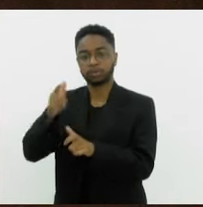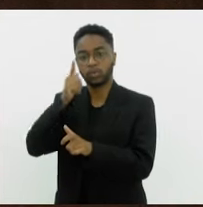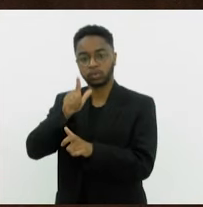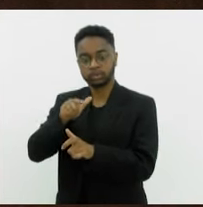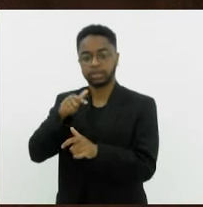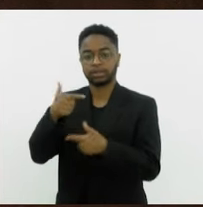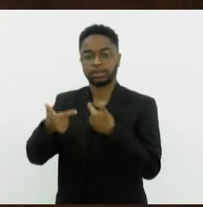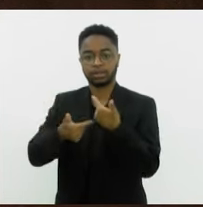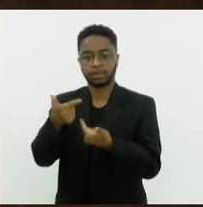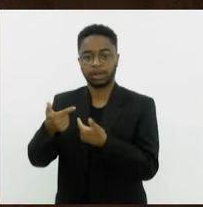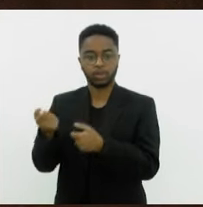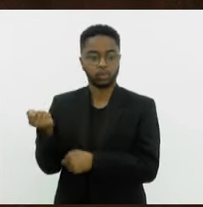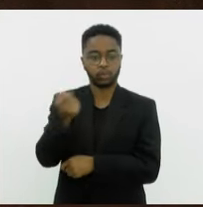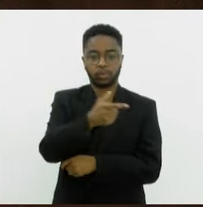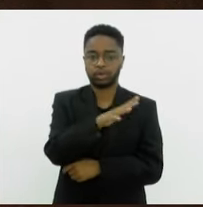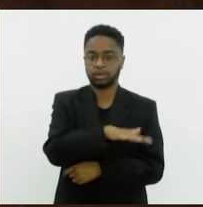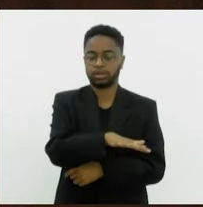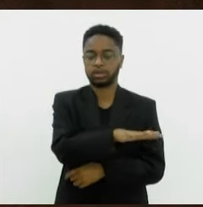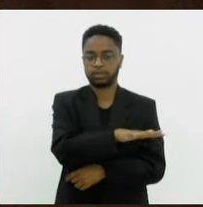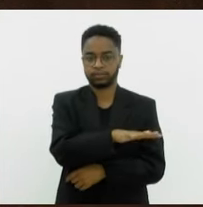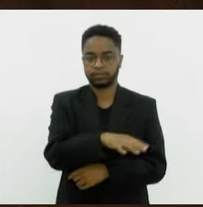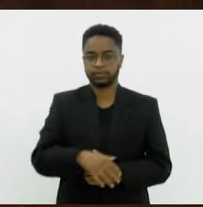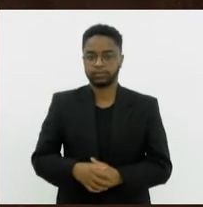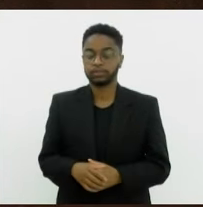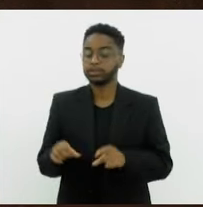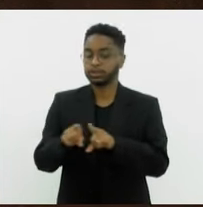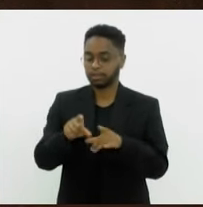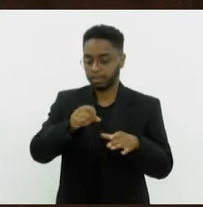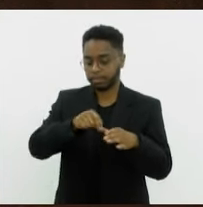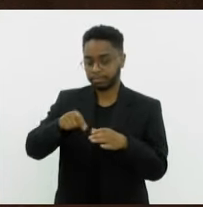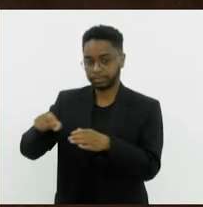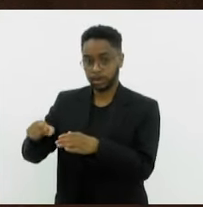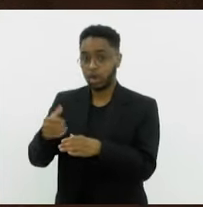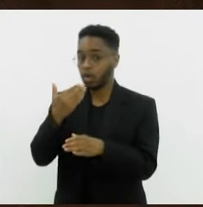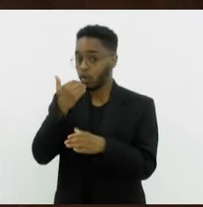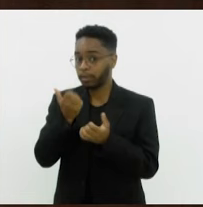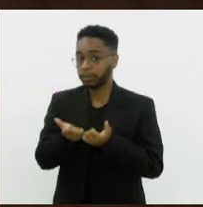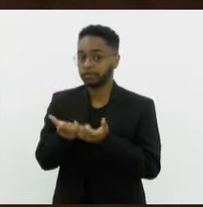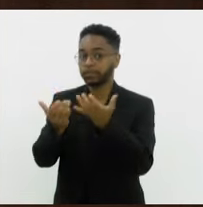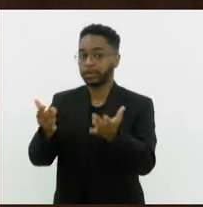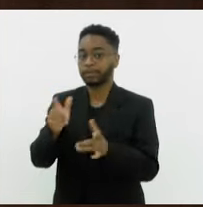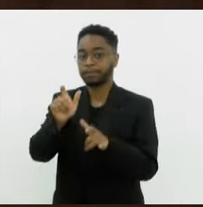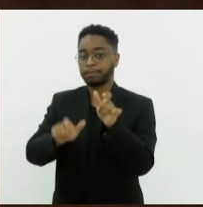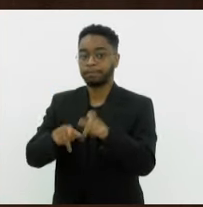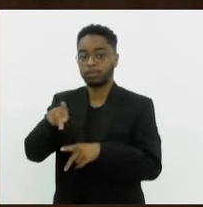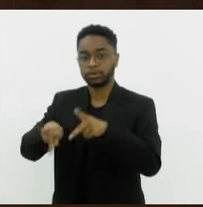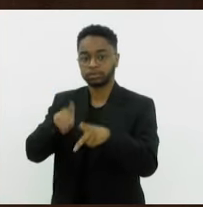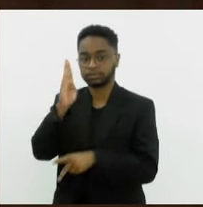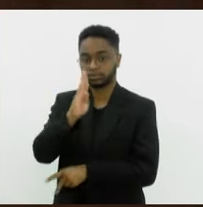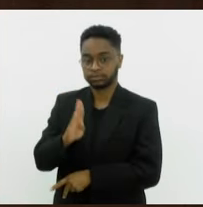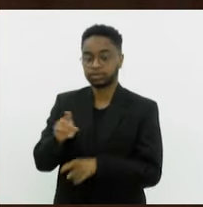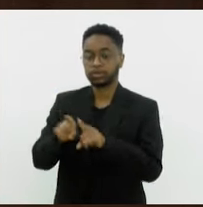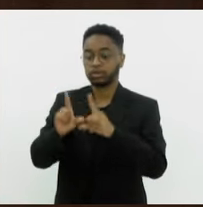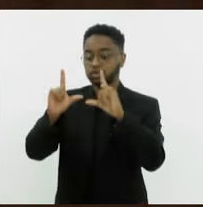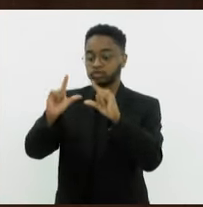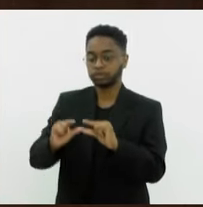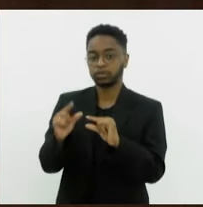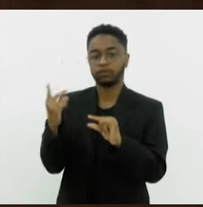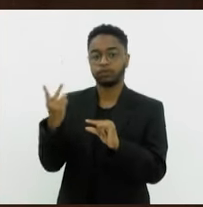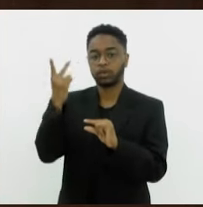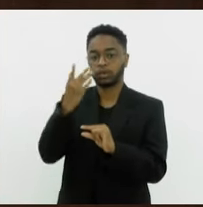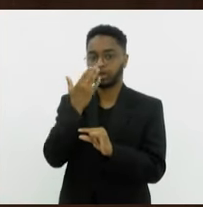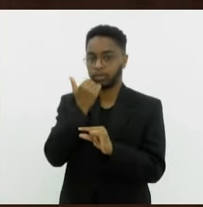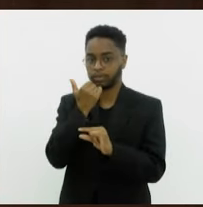empregada no latifúndio. Produz alimento que vai para a mesa do brasileiro, barateia o preço da